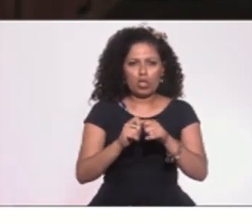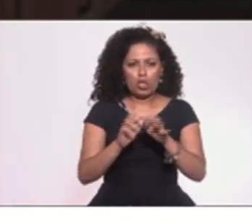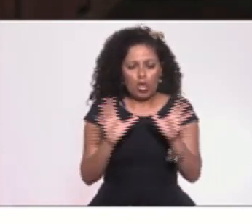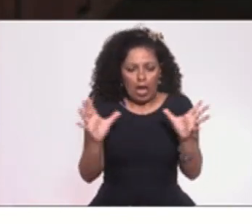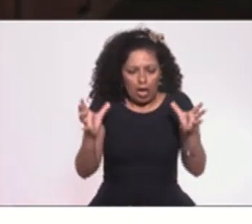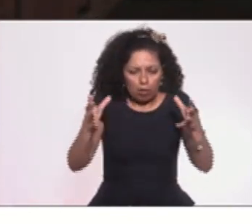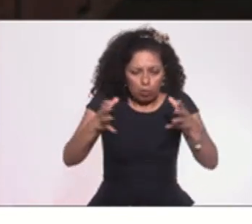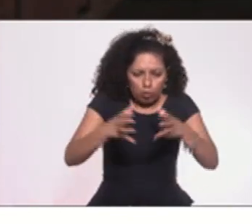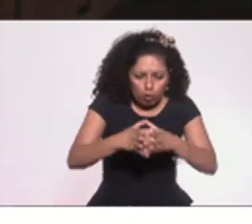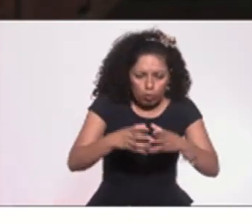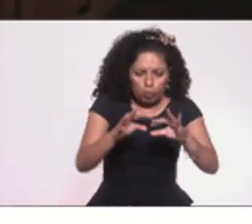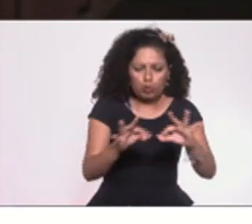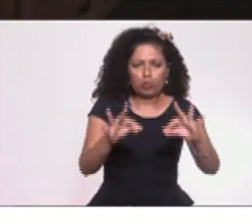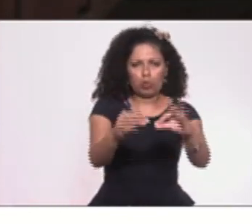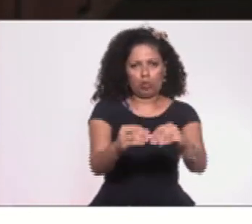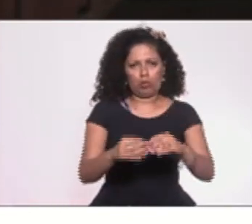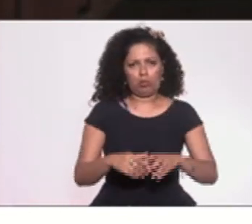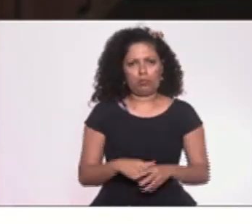globalizada.